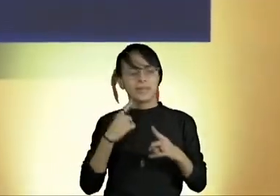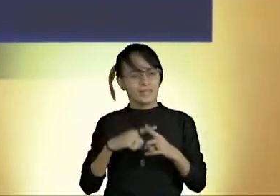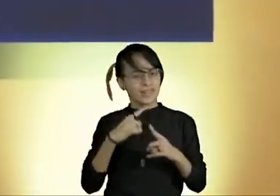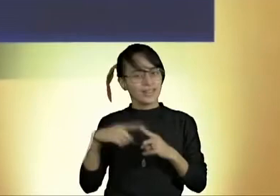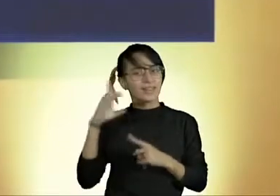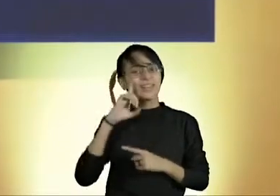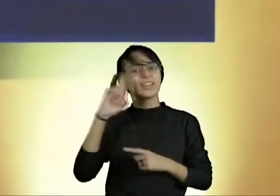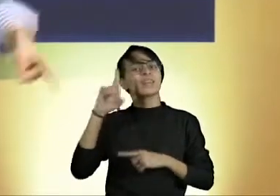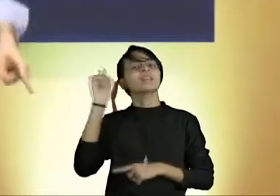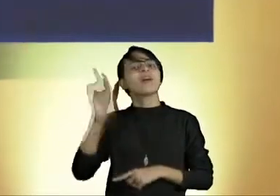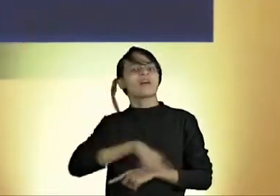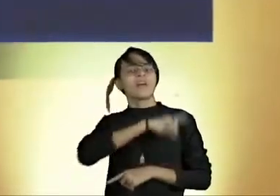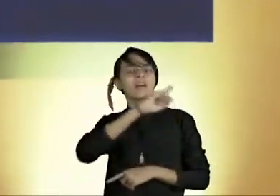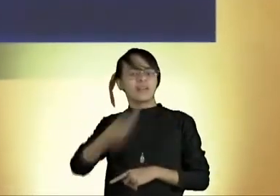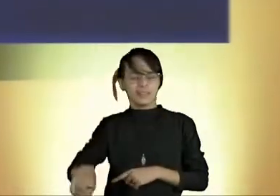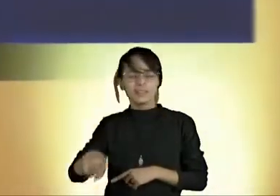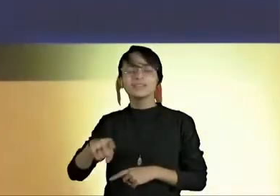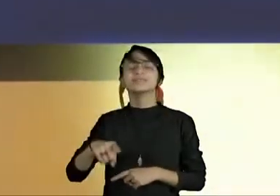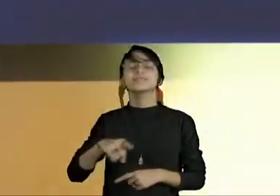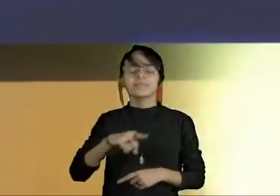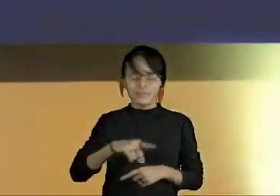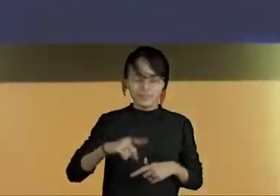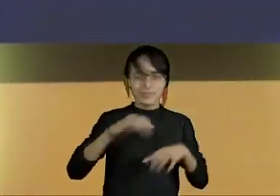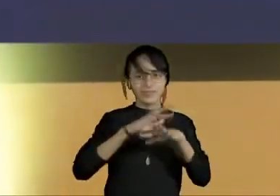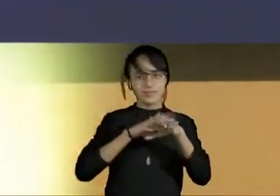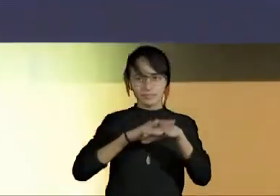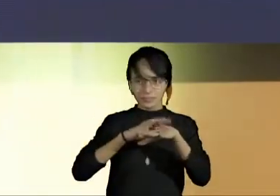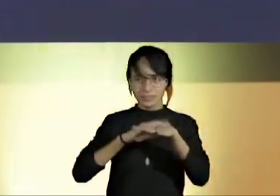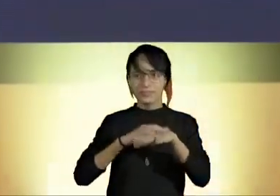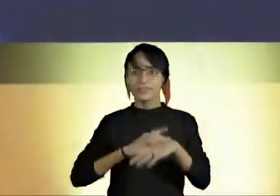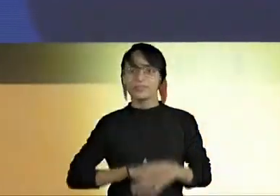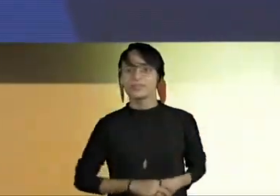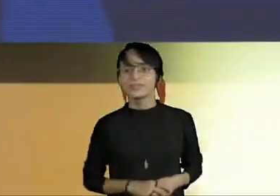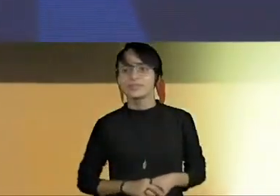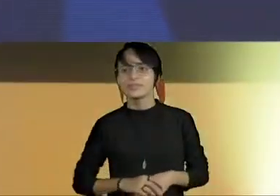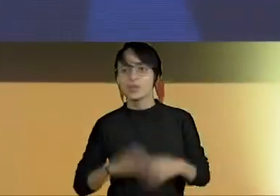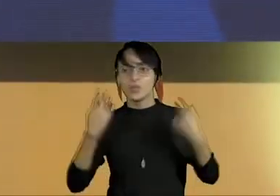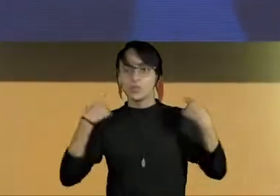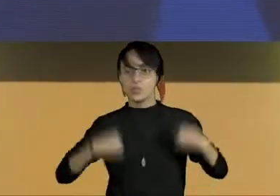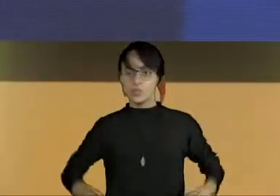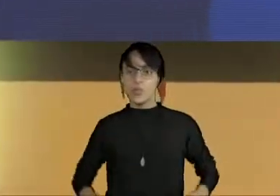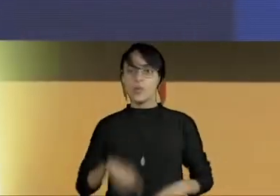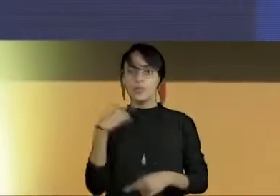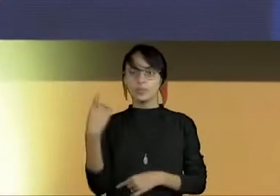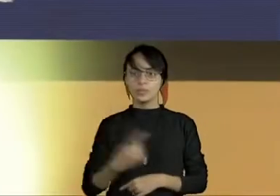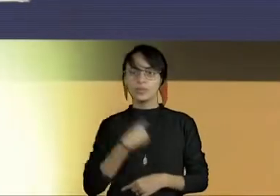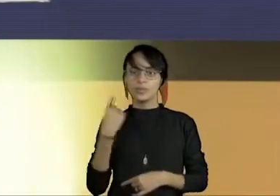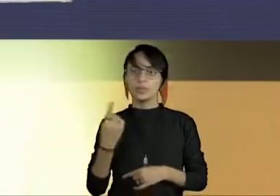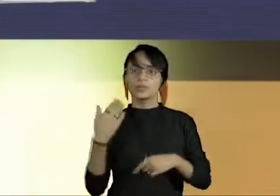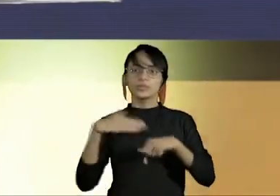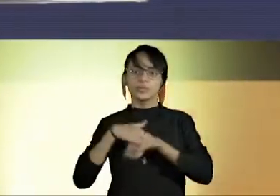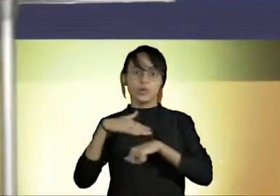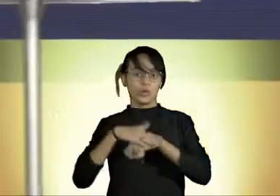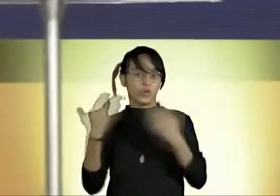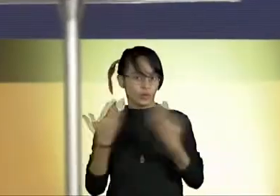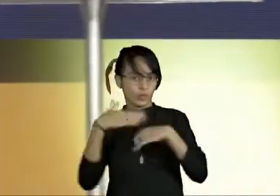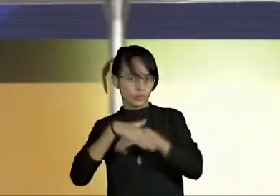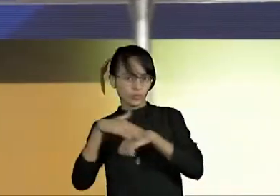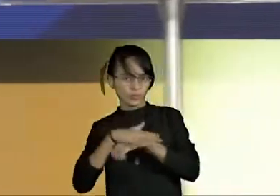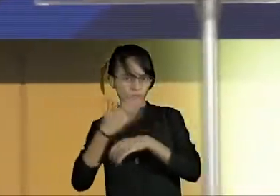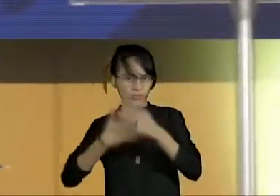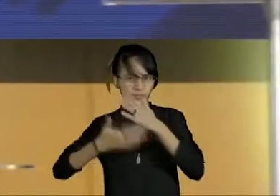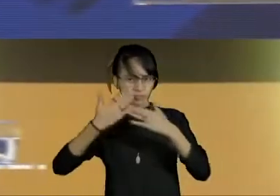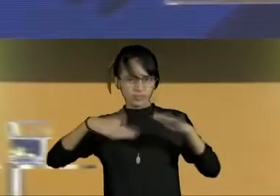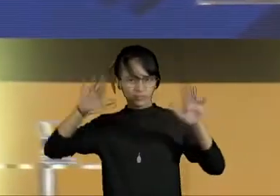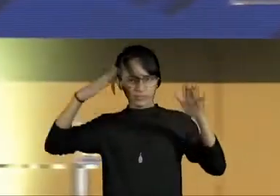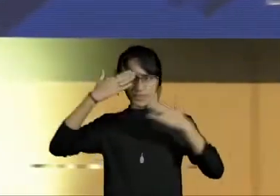está cancelando enfermidades no corpo nesta noite, aleluia. Levante a sua mão e